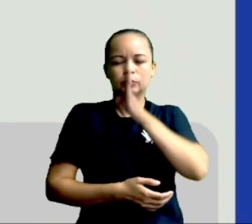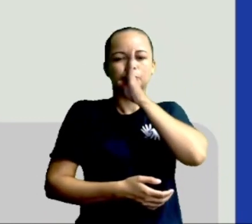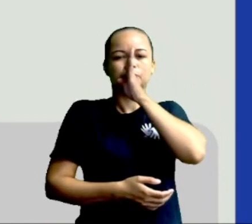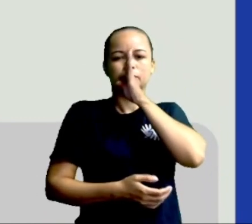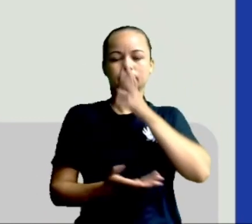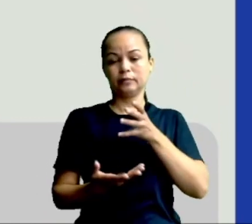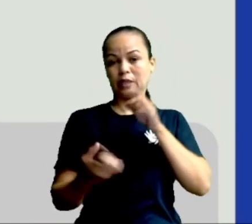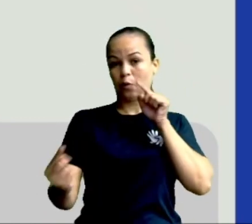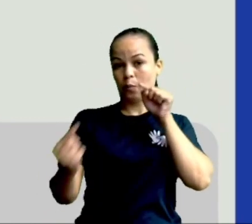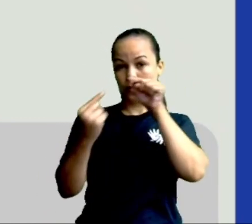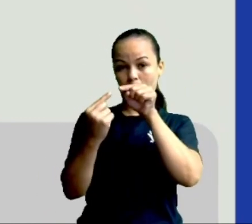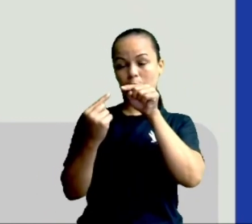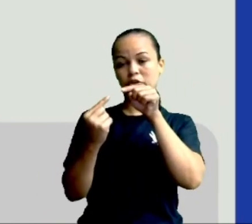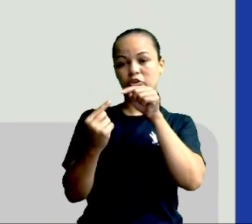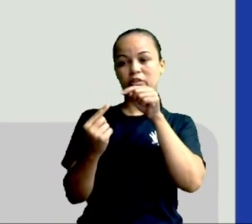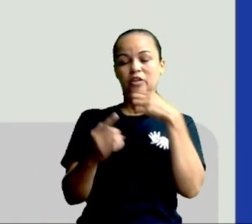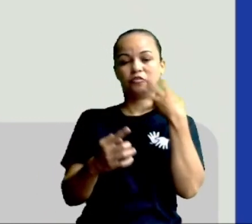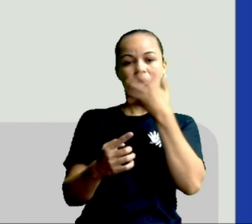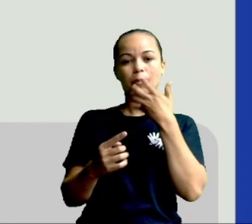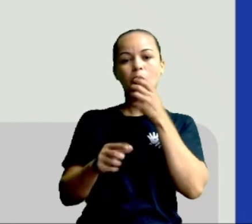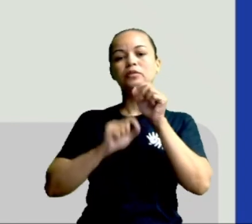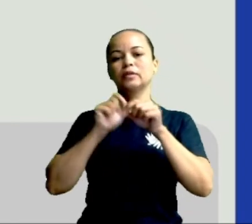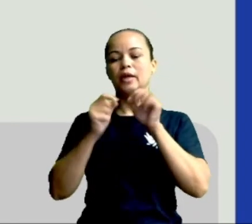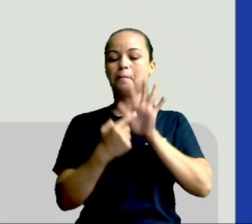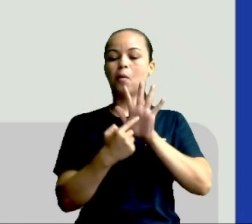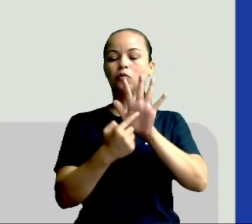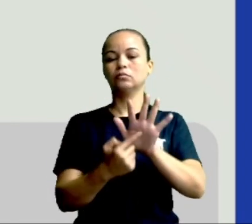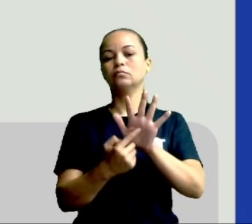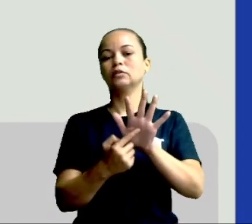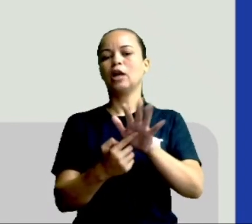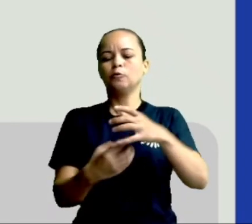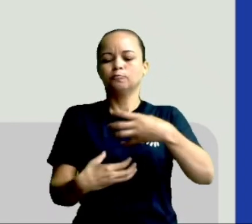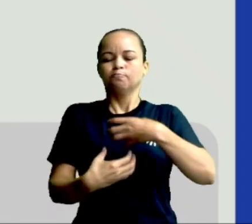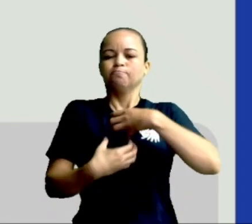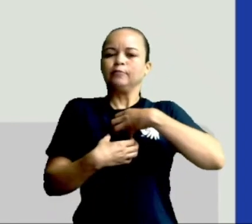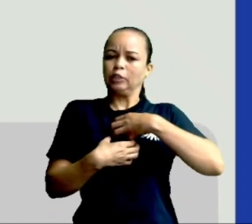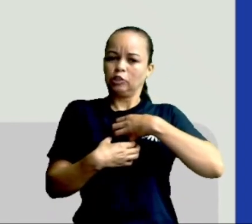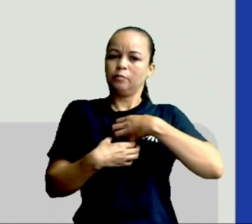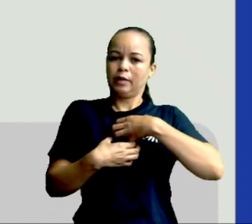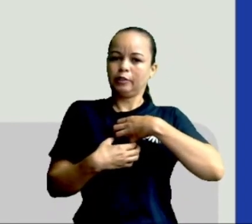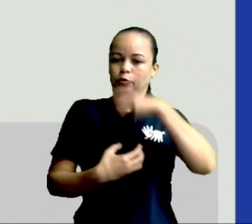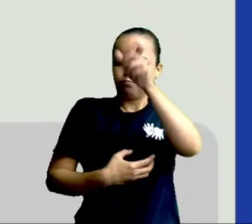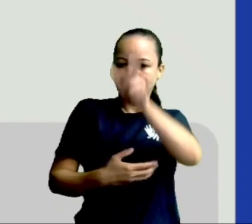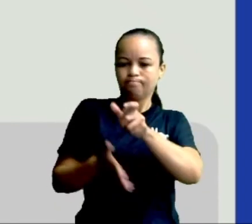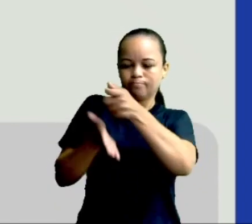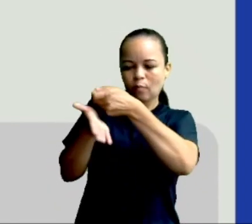um objetivo de quê? De mostrar o quê? Os sentimentos do autor, as